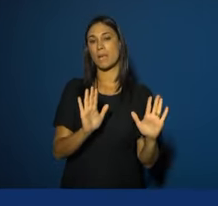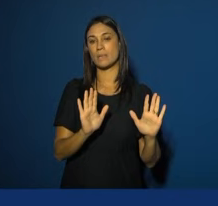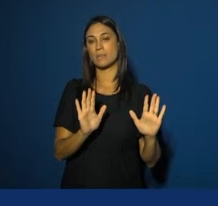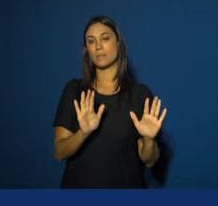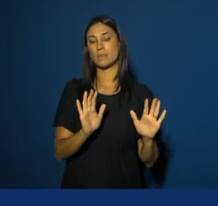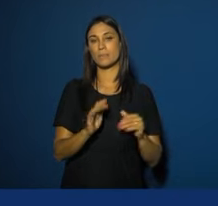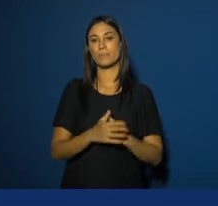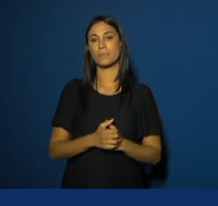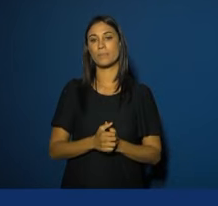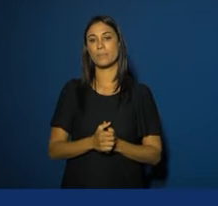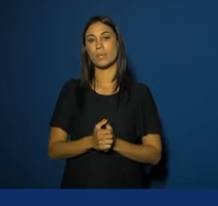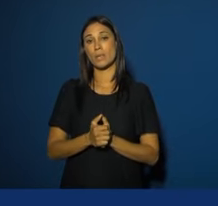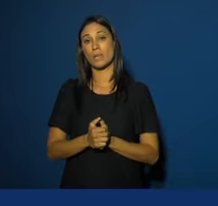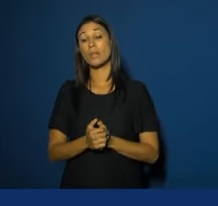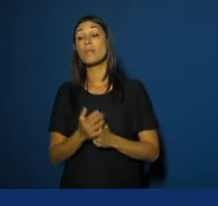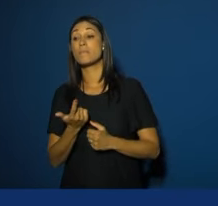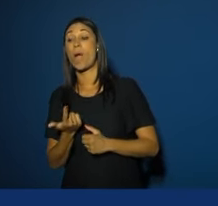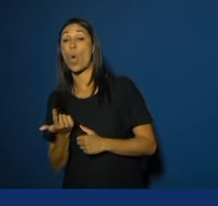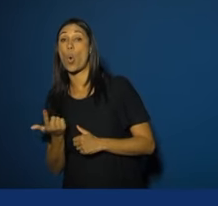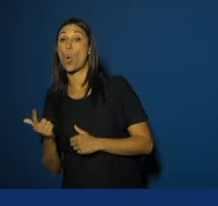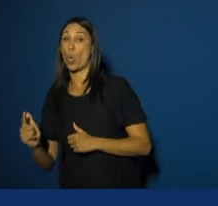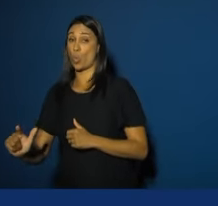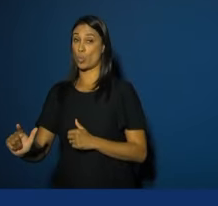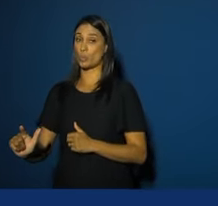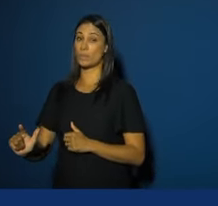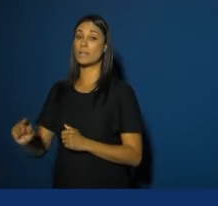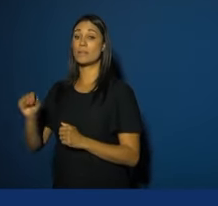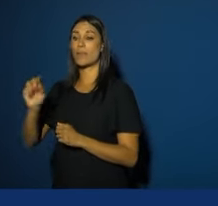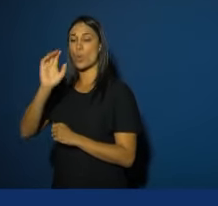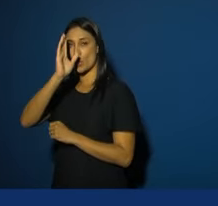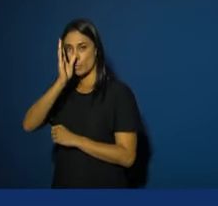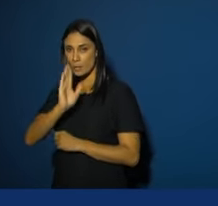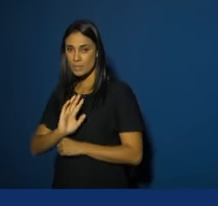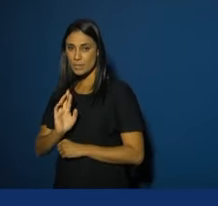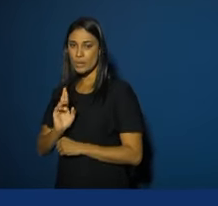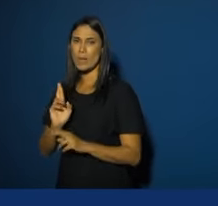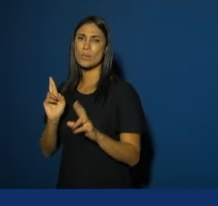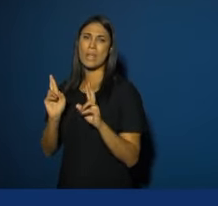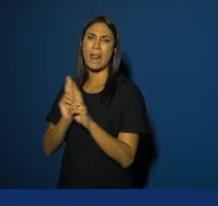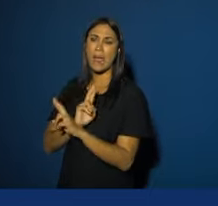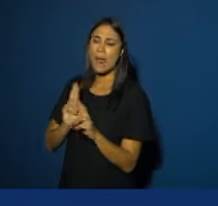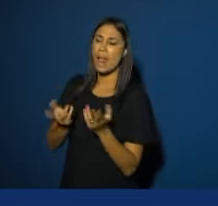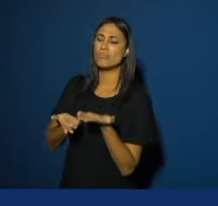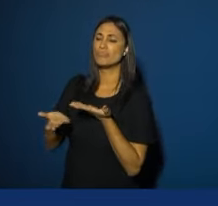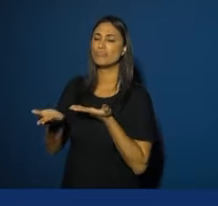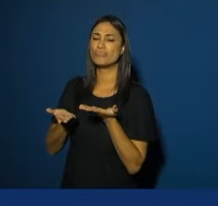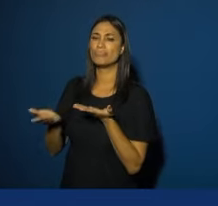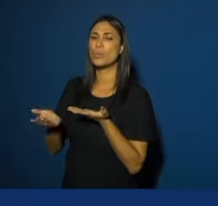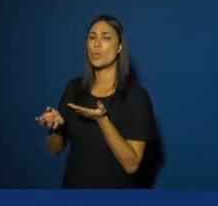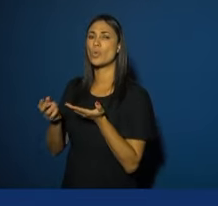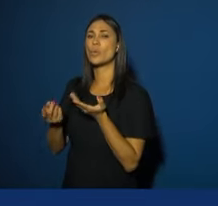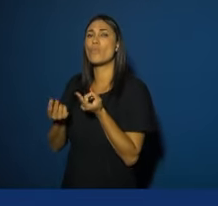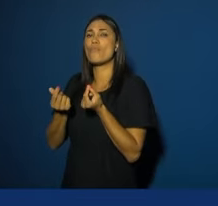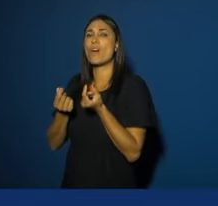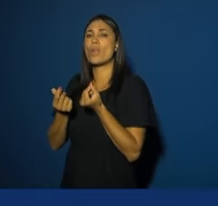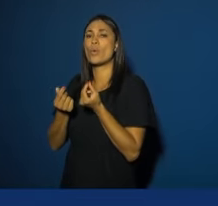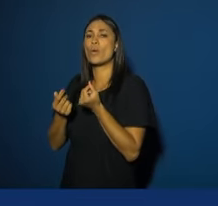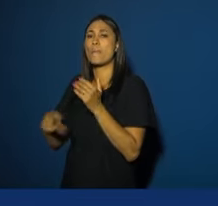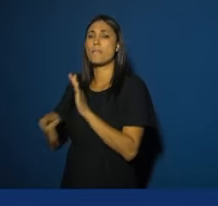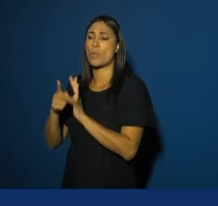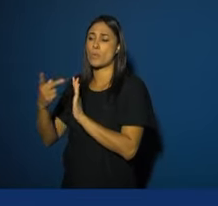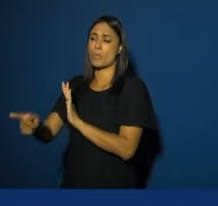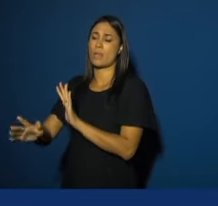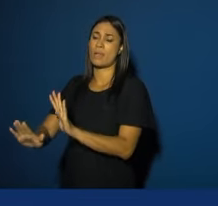teto para as próprias para as concessionárias o Brasil não se relaciona com eles Com base no custo da obra dele o custo da obra dele é